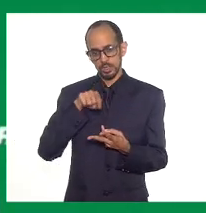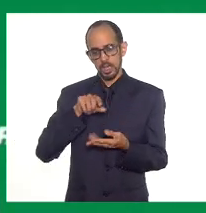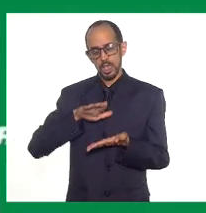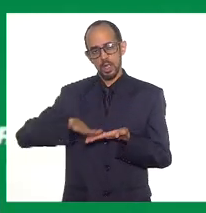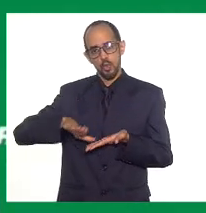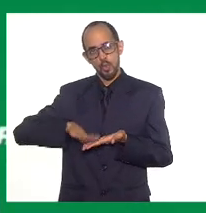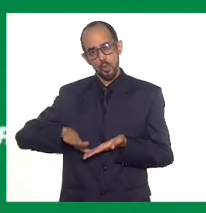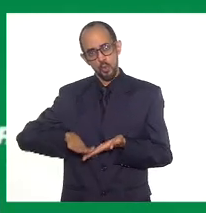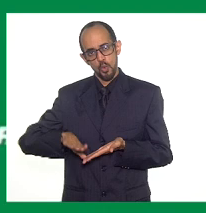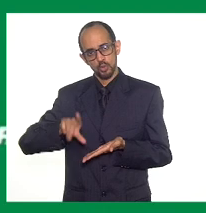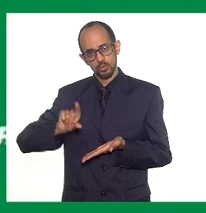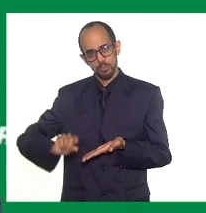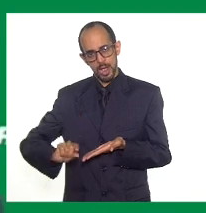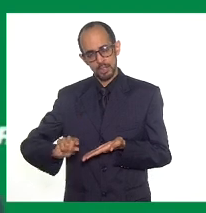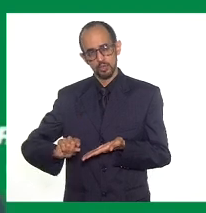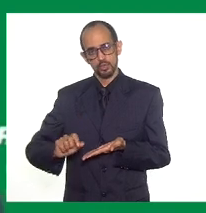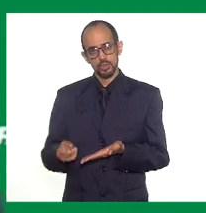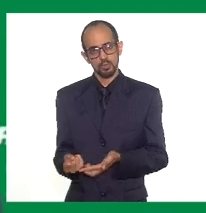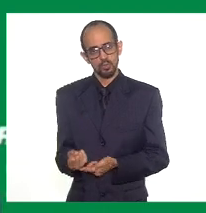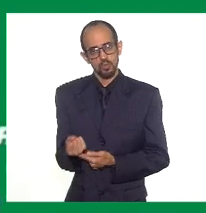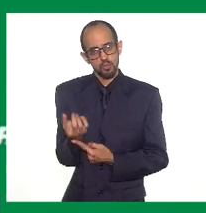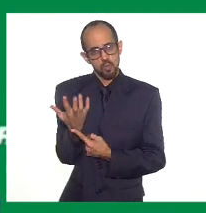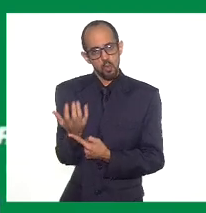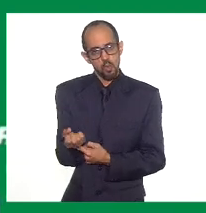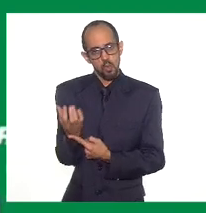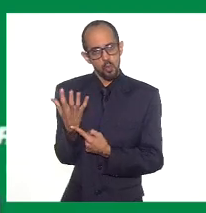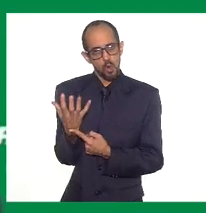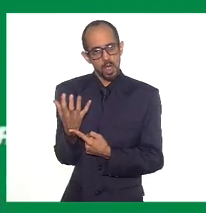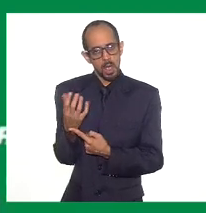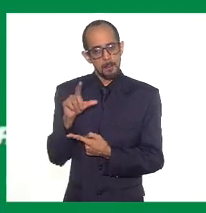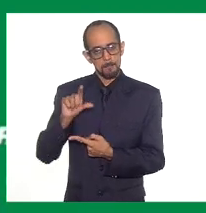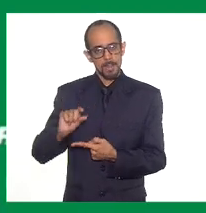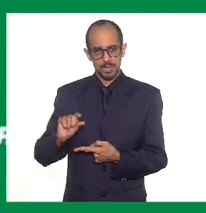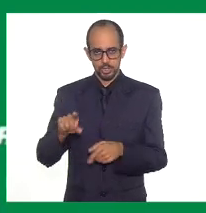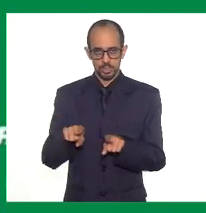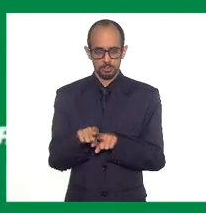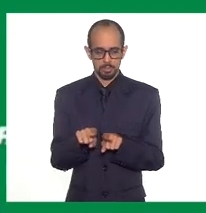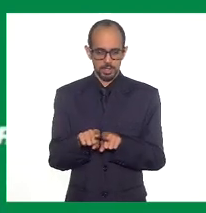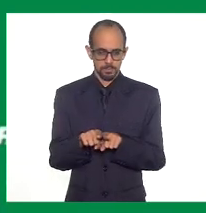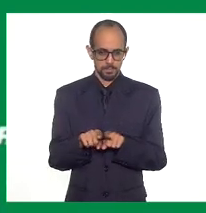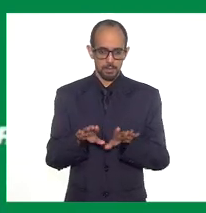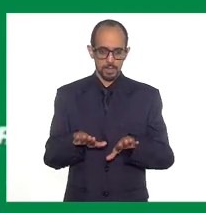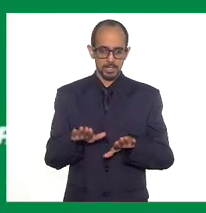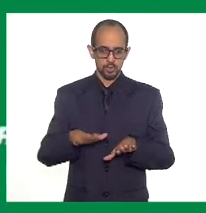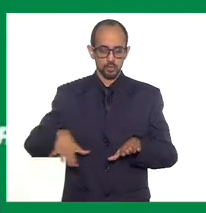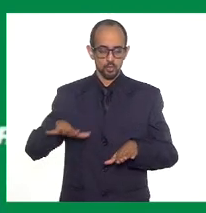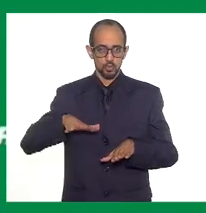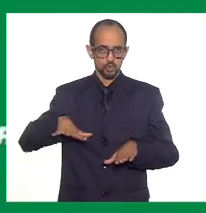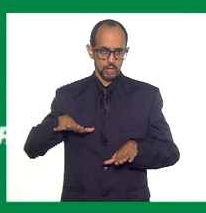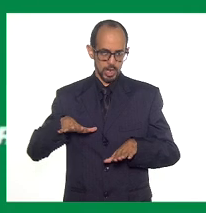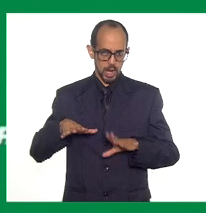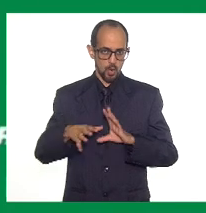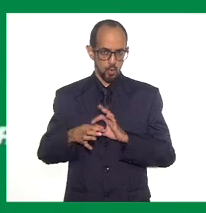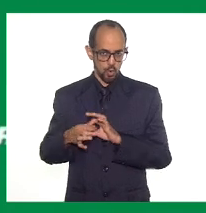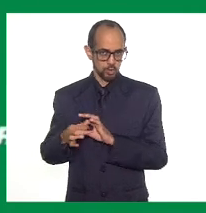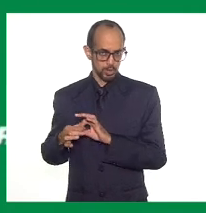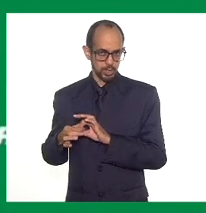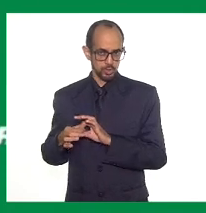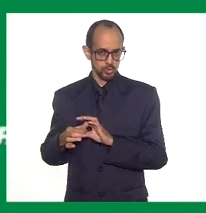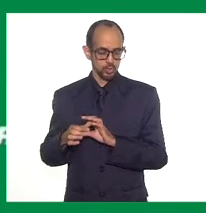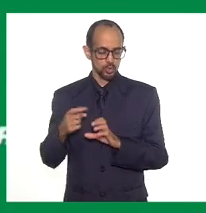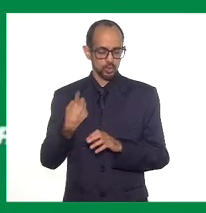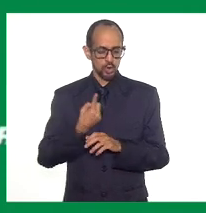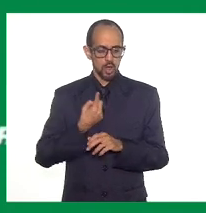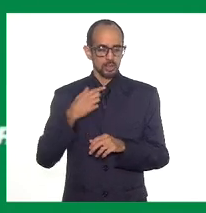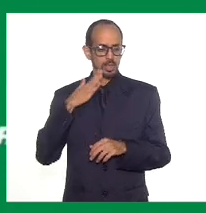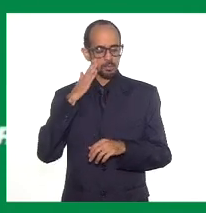e baixas emissões. Mas, assim, de forma geral, né, a gente enxerga que o Brasil tem